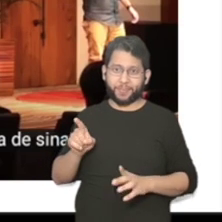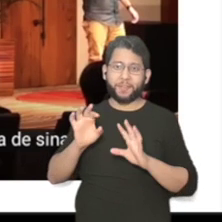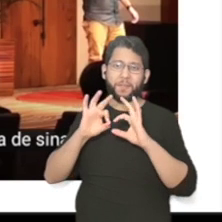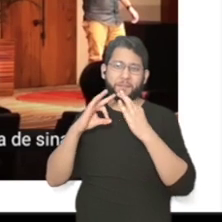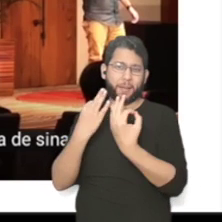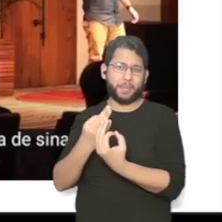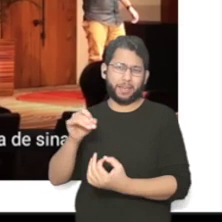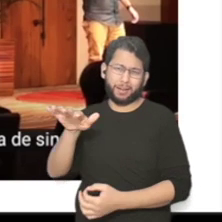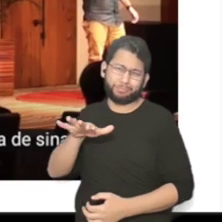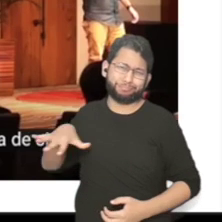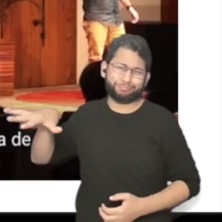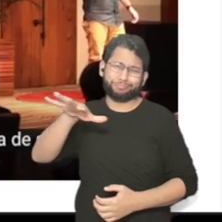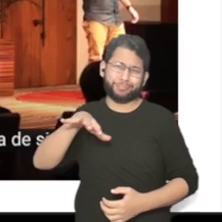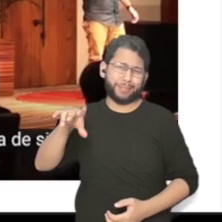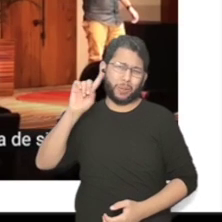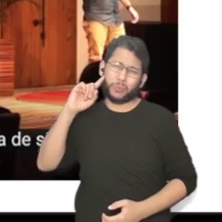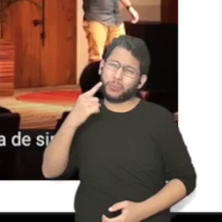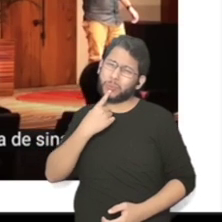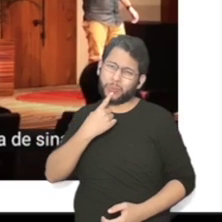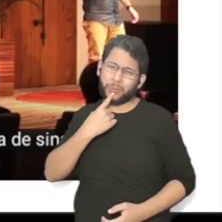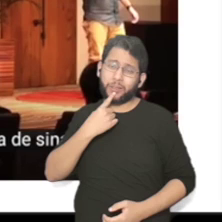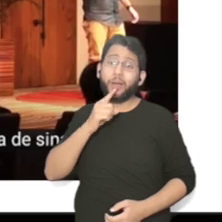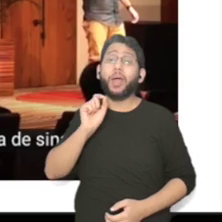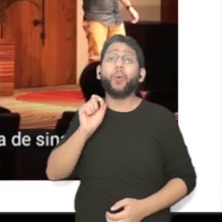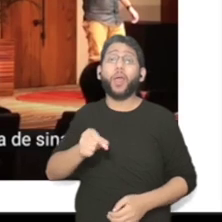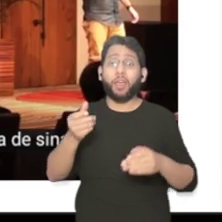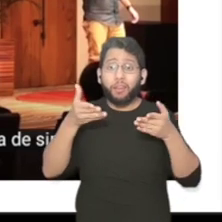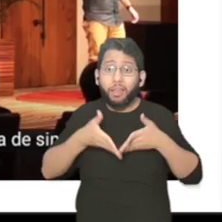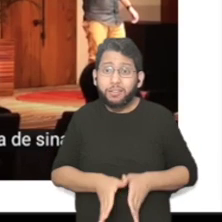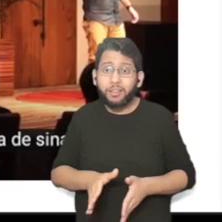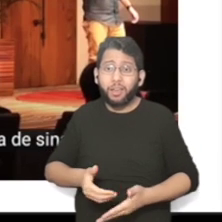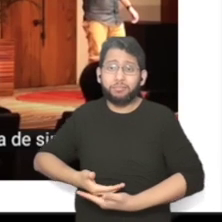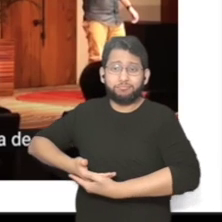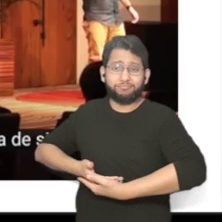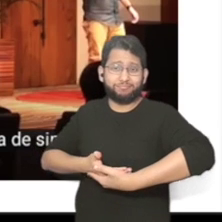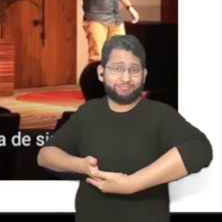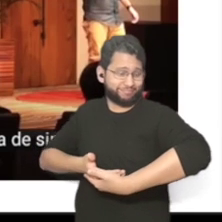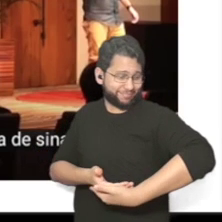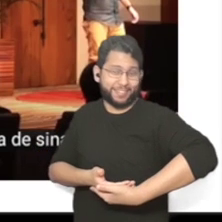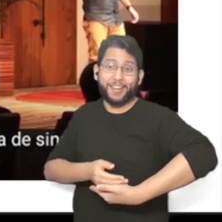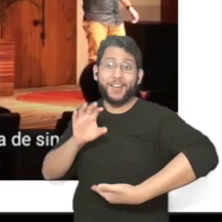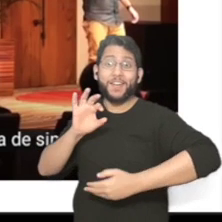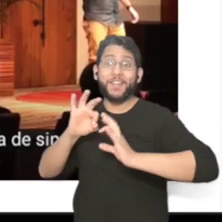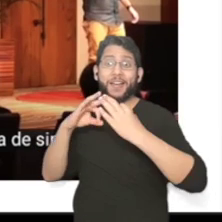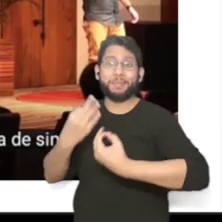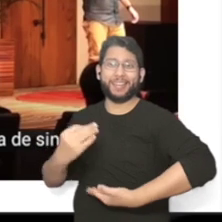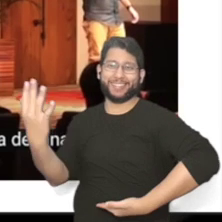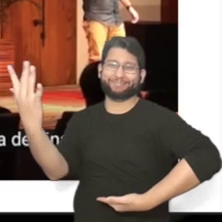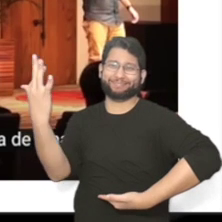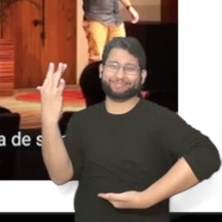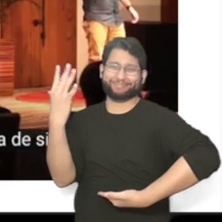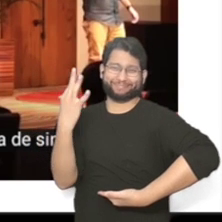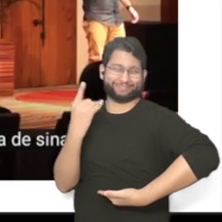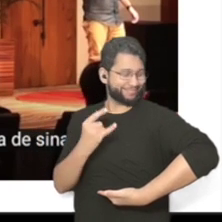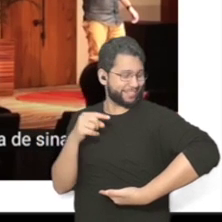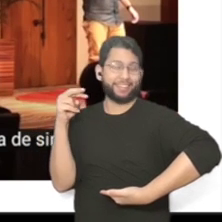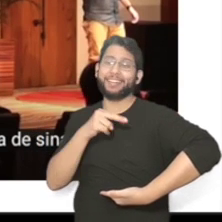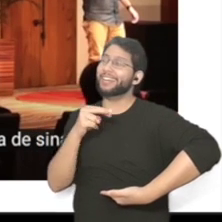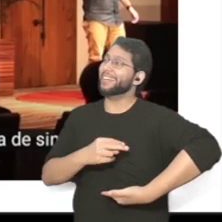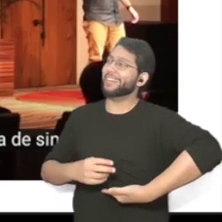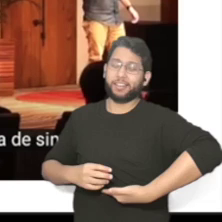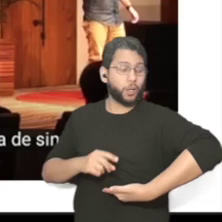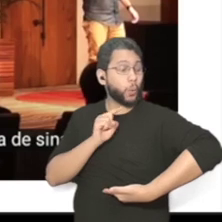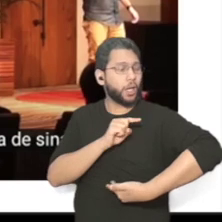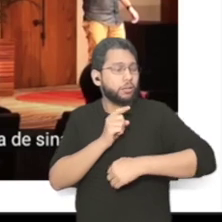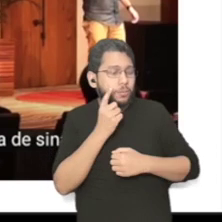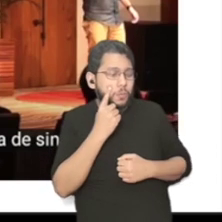um teste com ele e percebeu que ele também não ouvia. E todos comemoraram, ficaram vibrantes, né? Porque é mais um